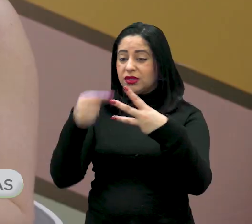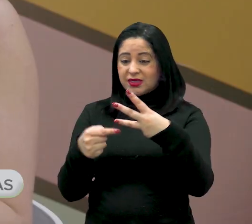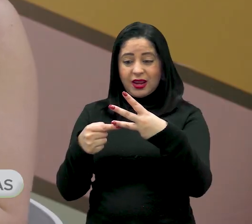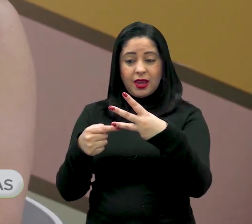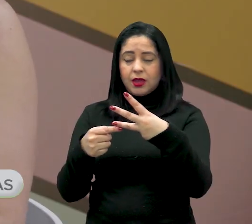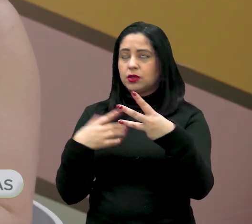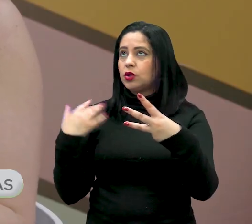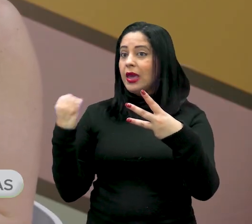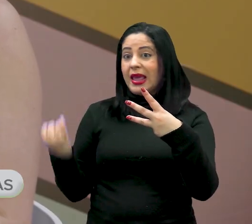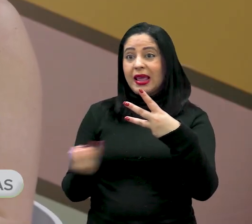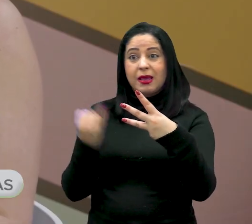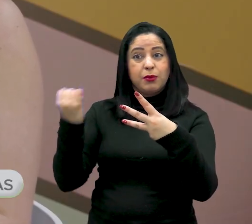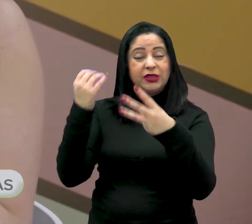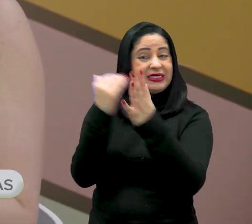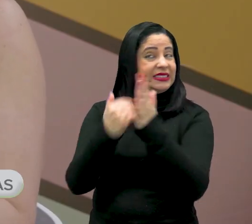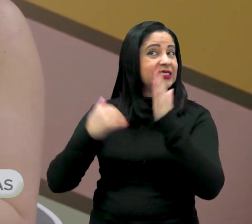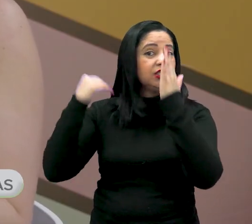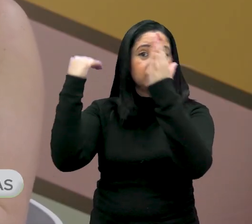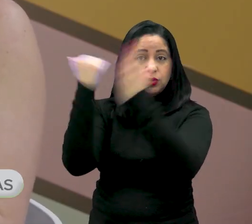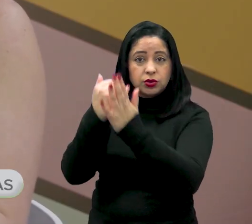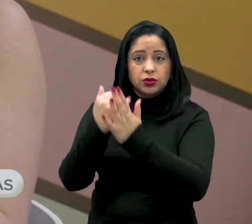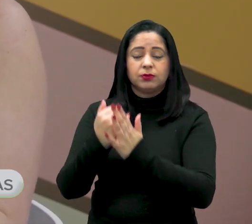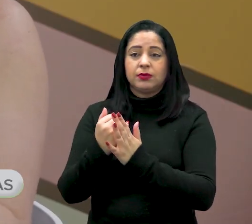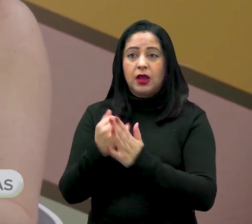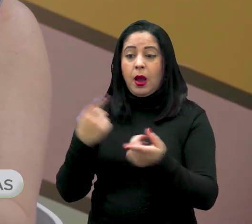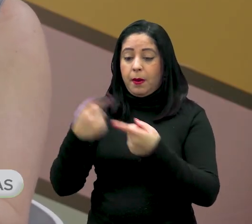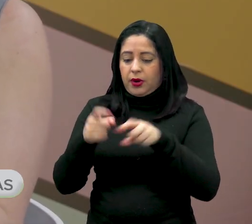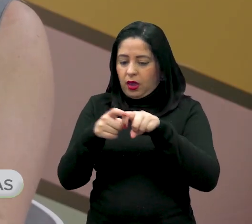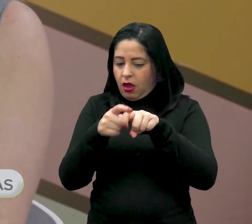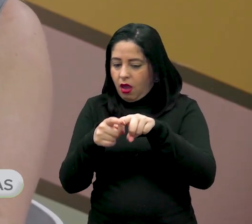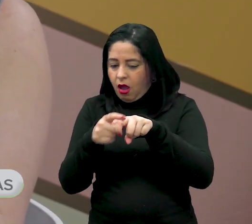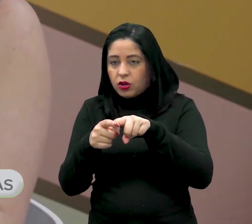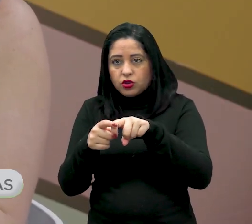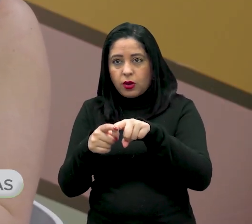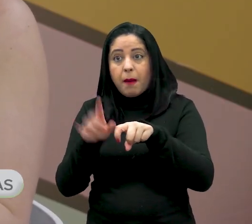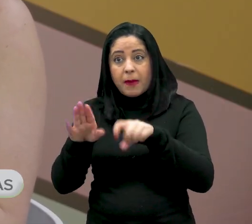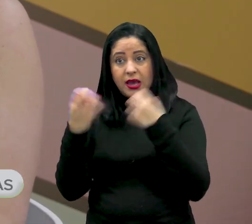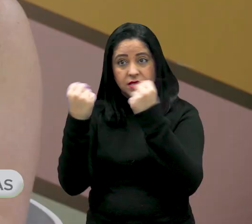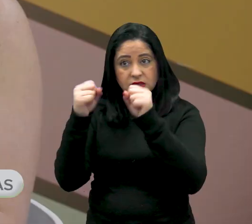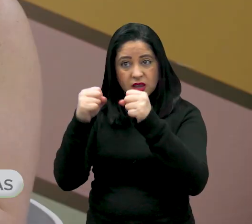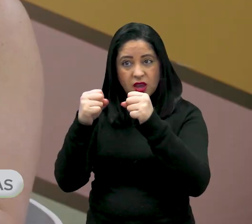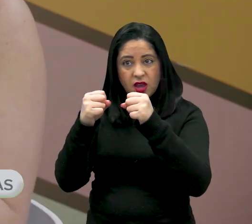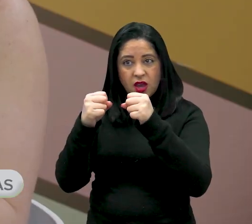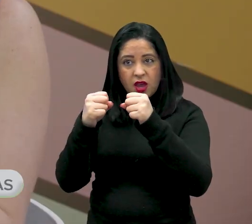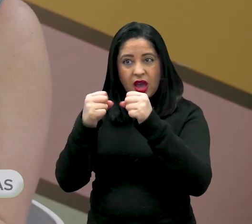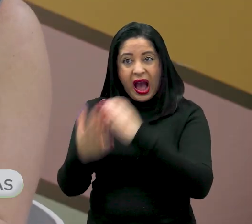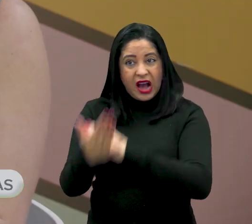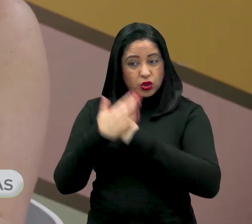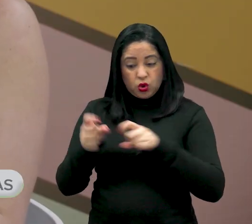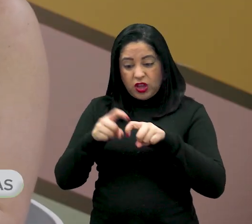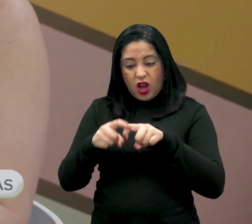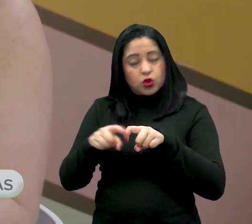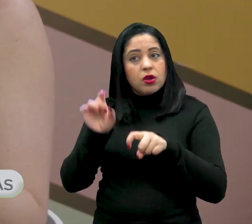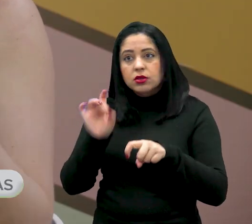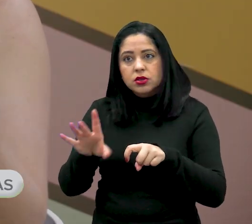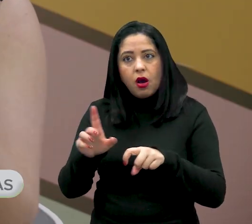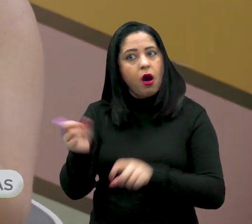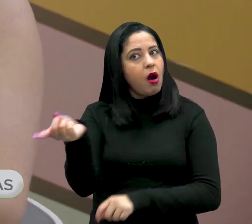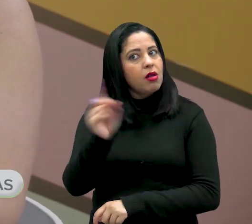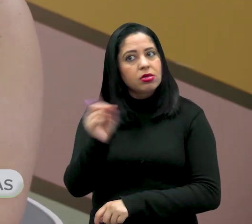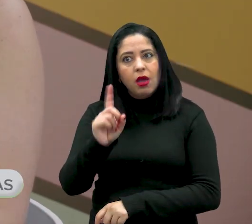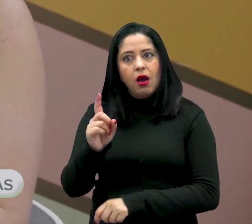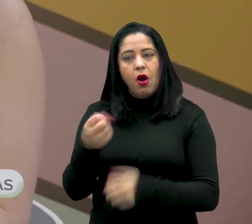as 3 coisas acho que mais importantes e que vai prevenir. A gente está falando de joelho, mas a atividade física não é só para o joelho. A atividade física vai